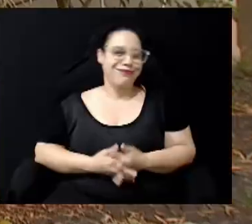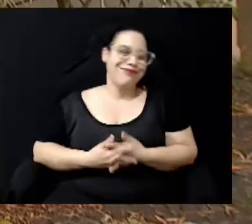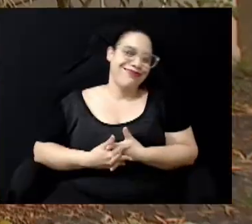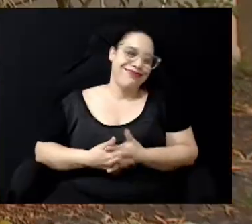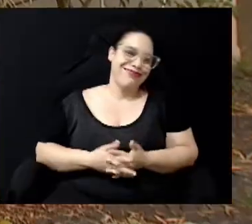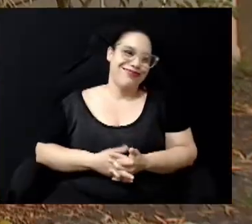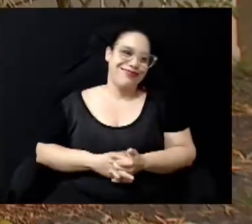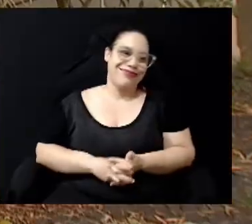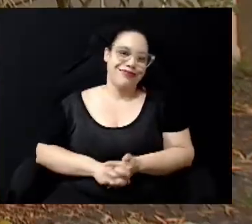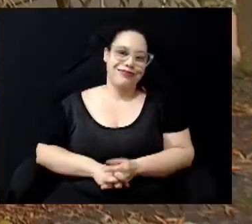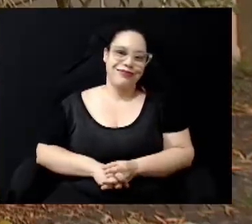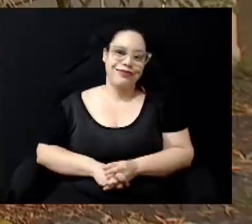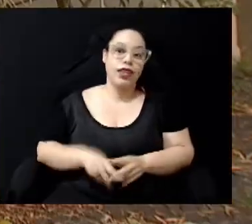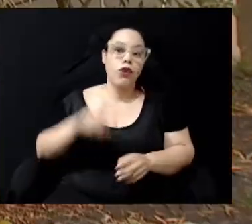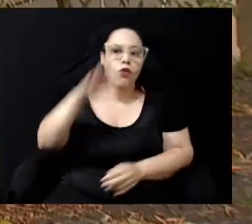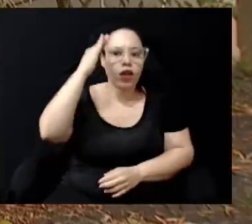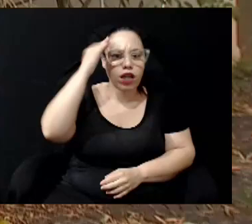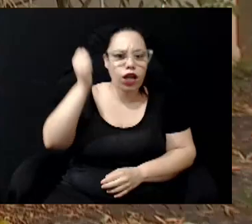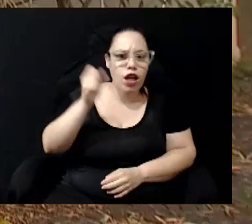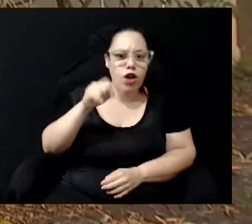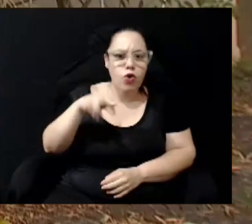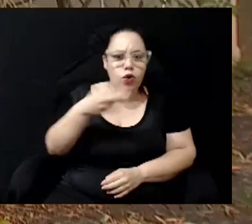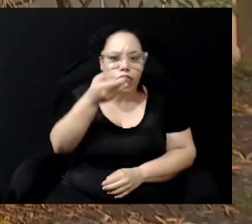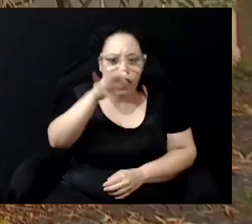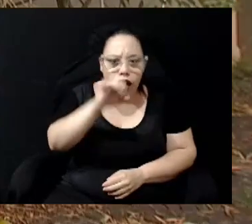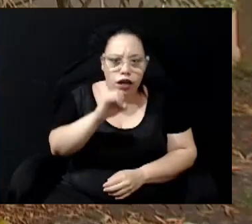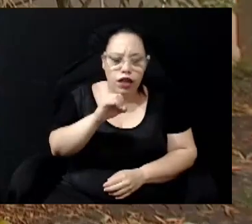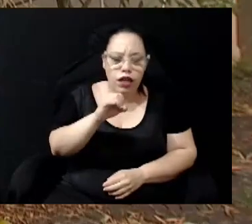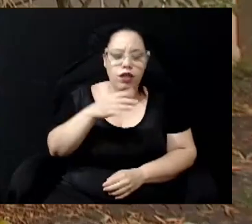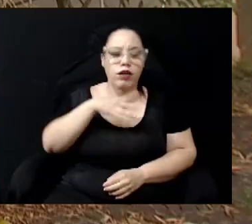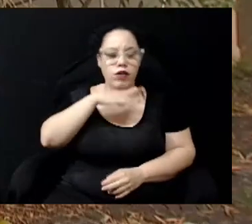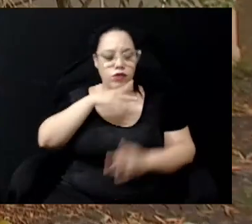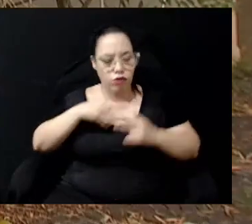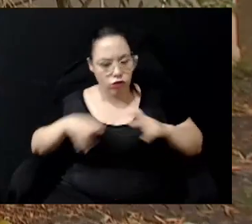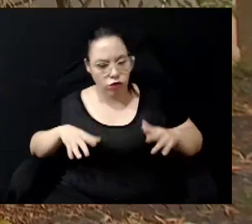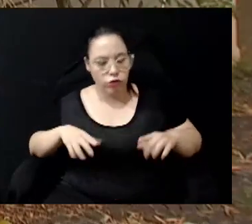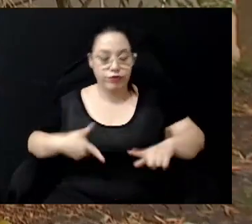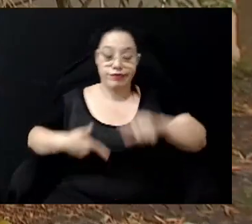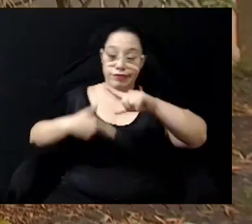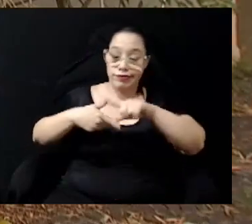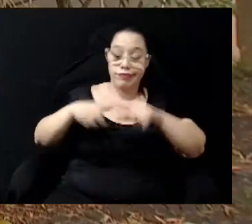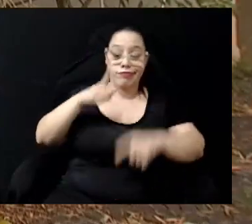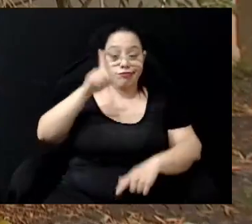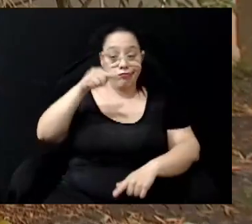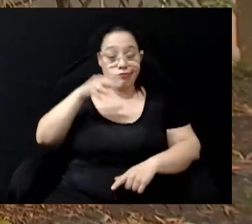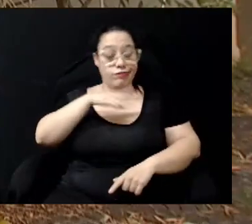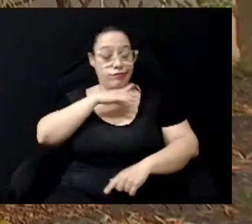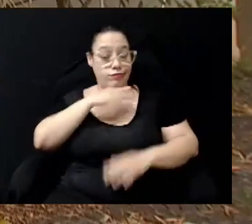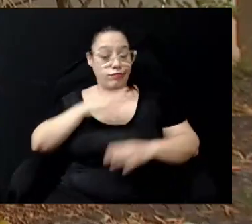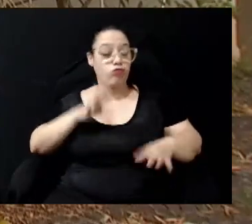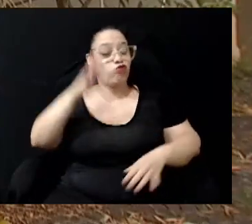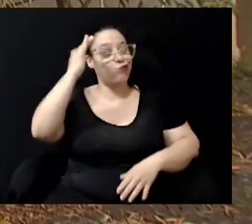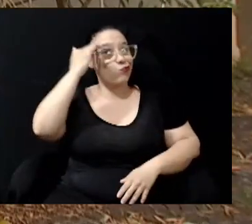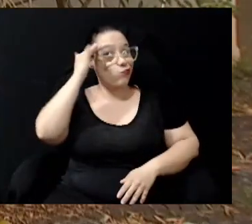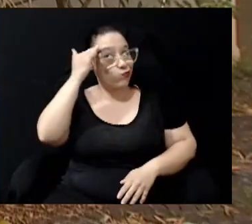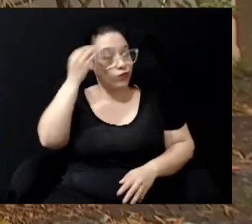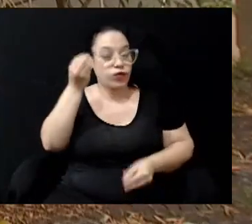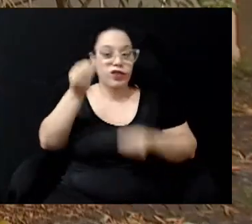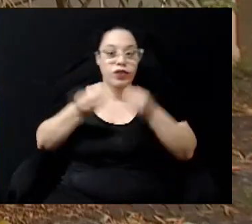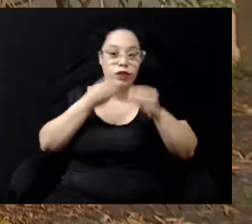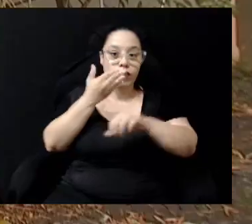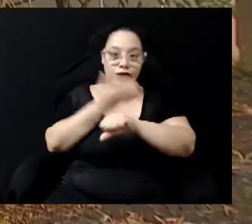Você sabe o que é a constelação de animais? No quadro É o Bicho de hoje, você vai entender como essa prática